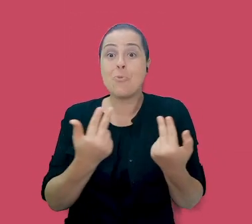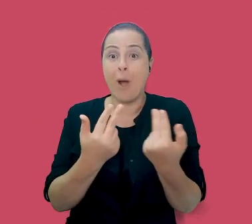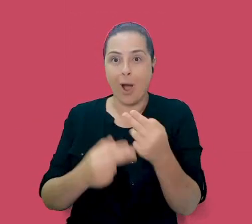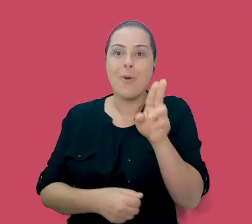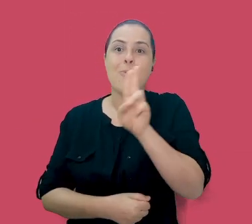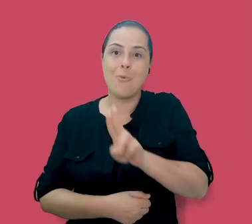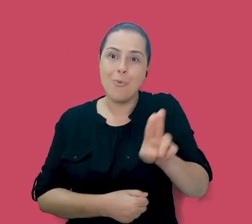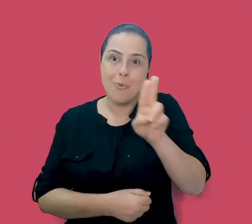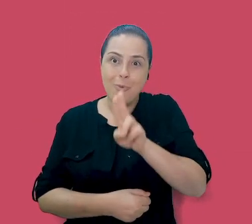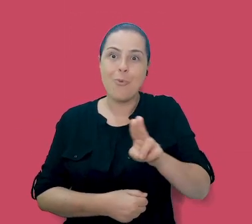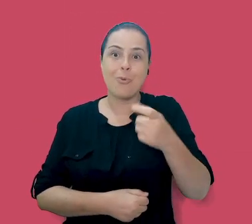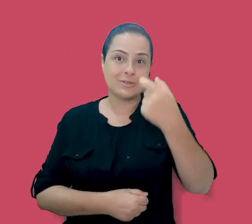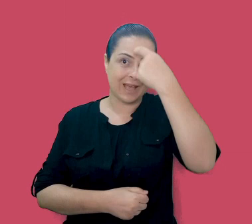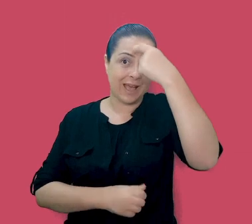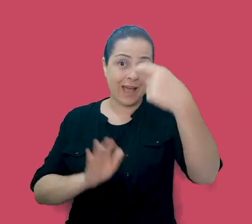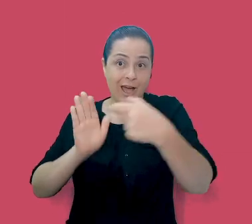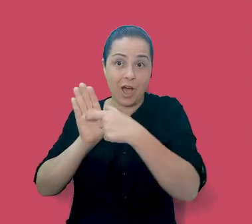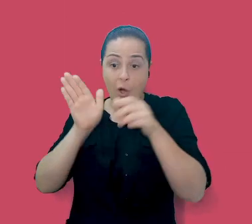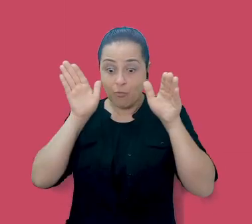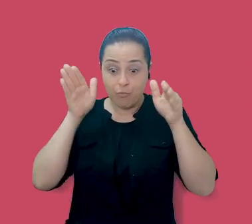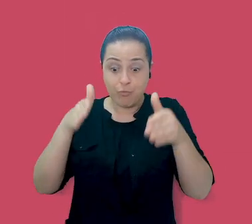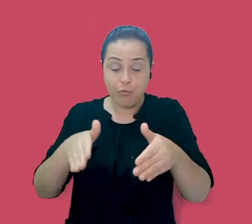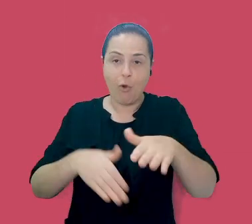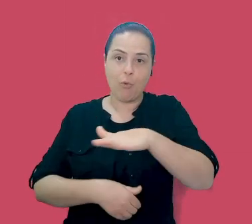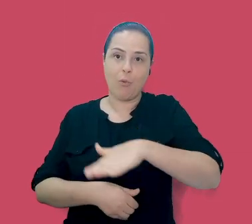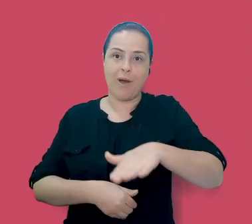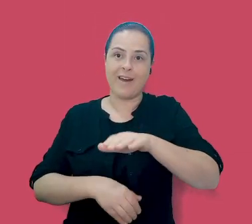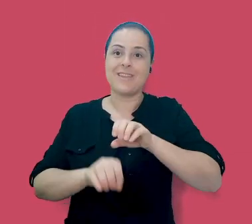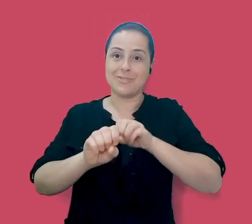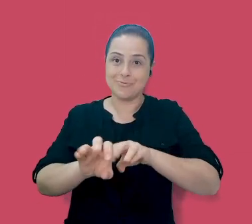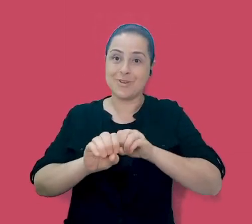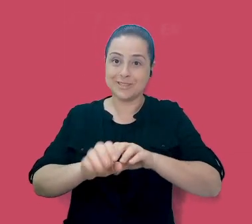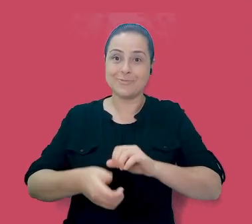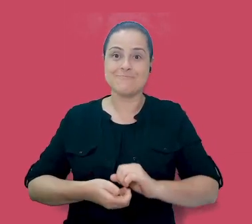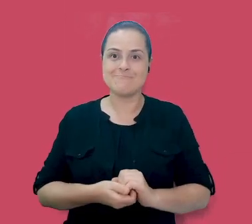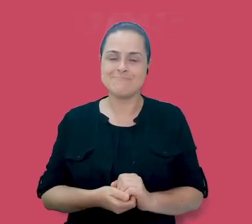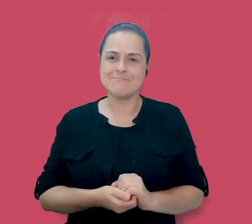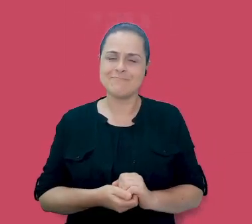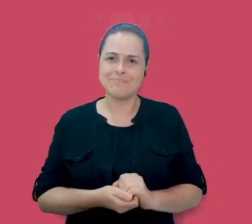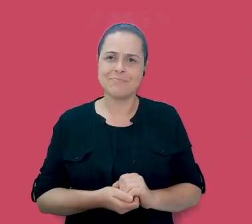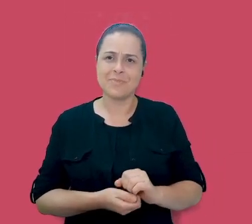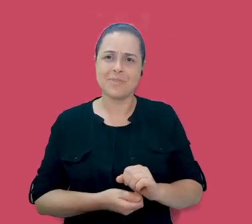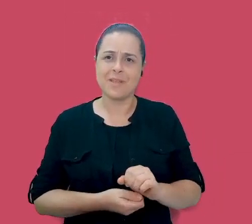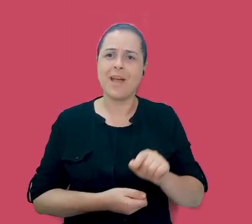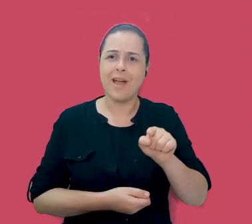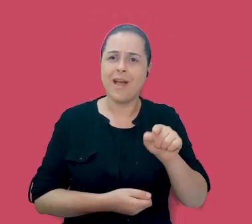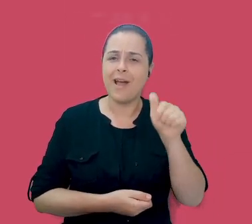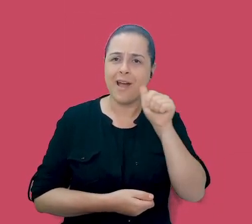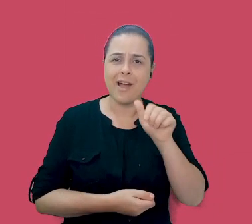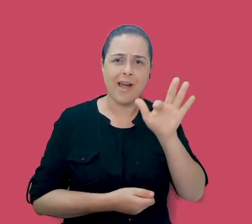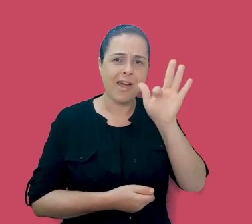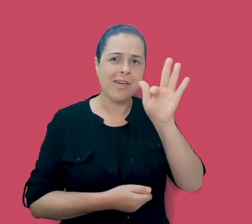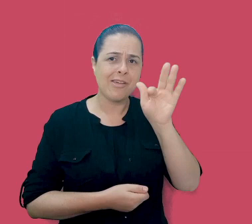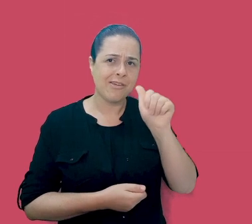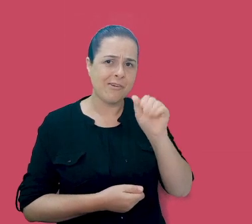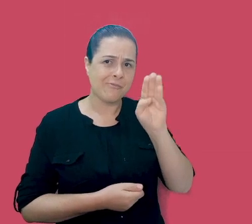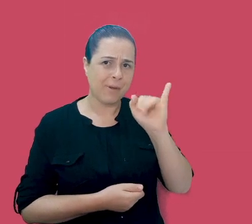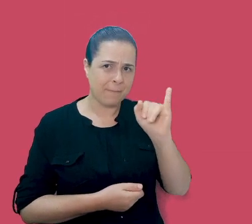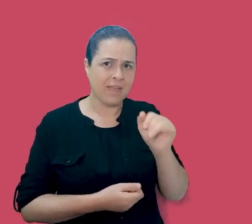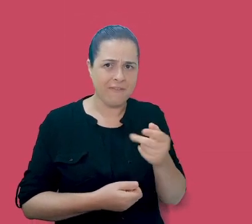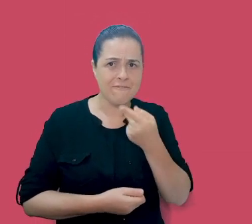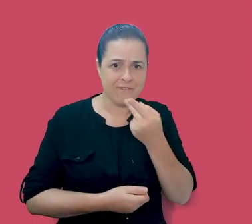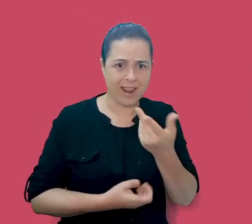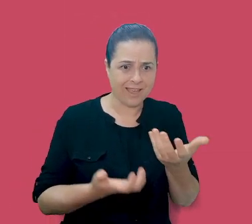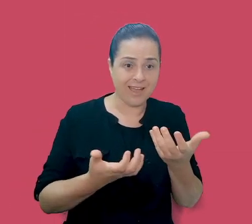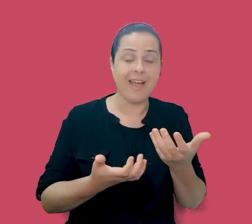no uso da inteligência artificial na educação. O que você... Fala aí, Fá. Eu vou aproveitar a